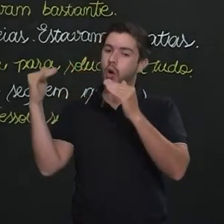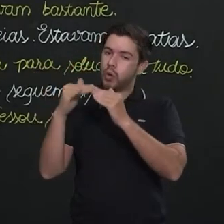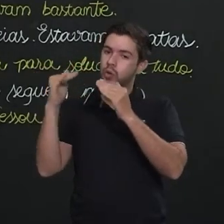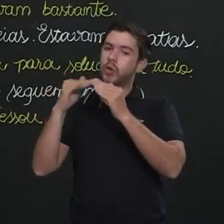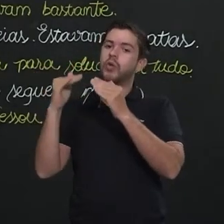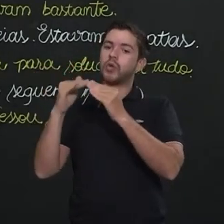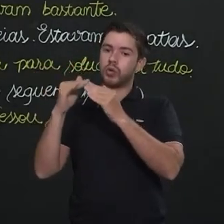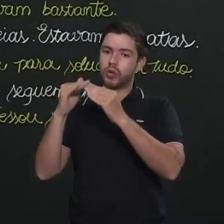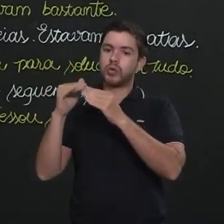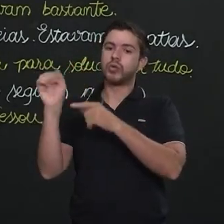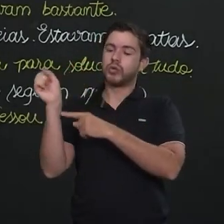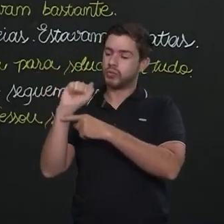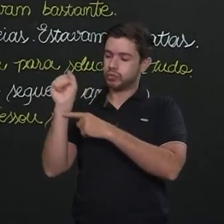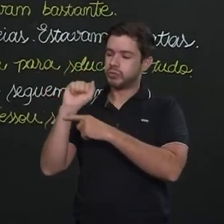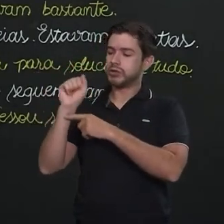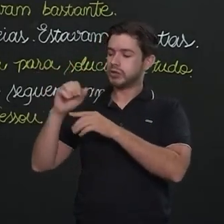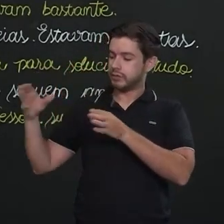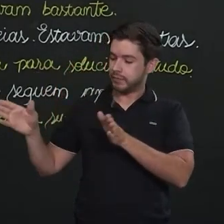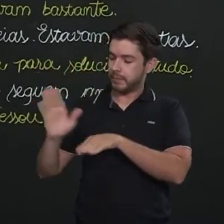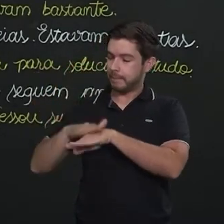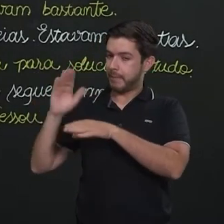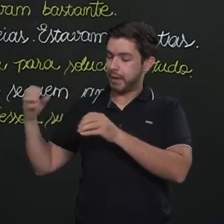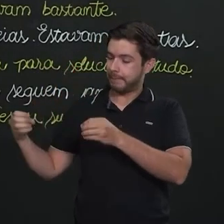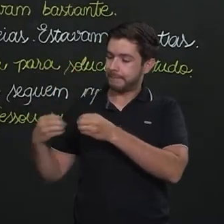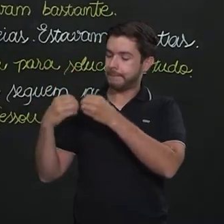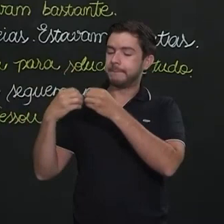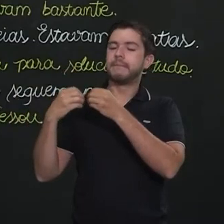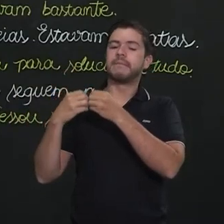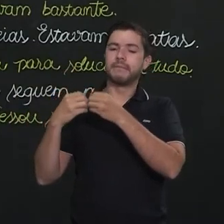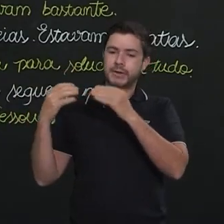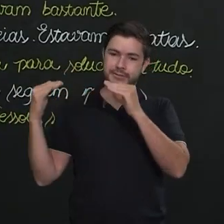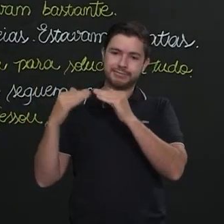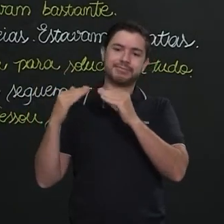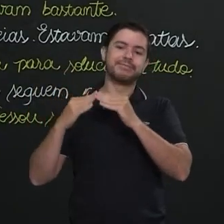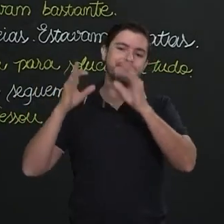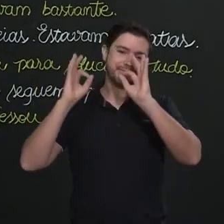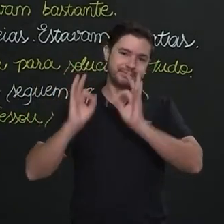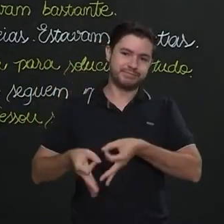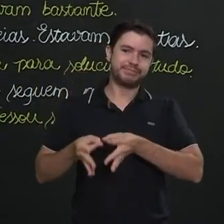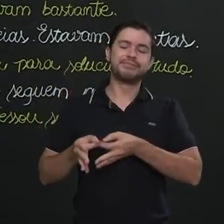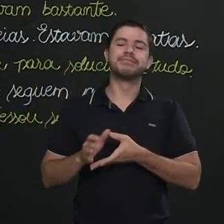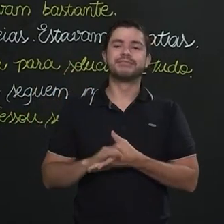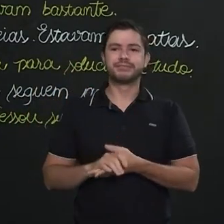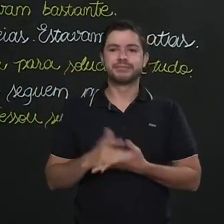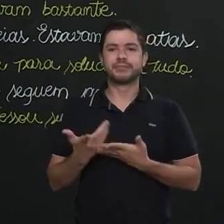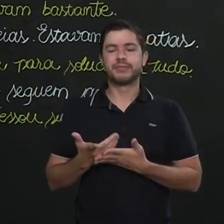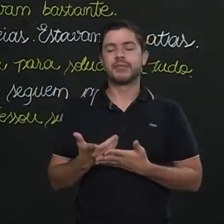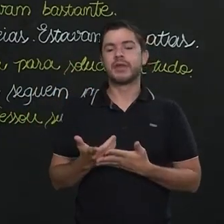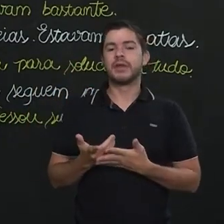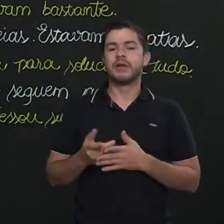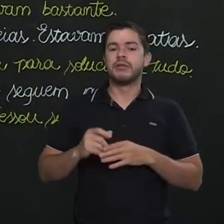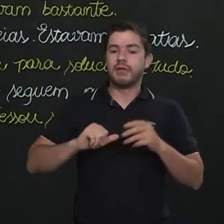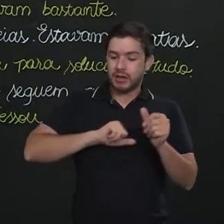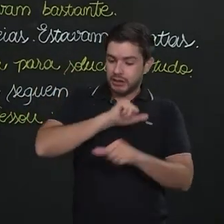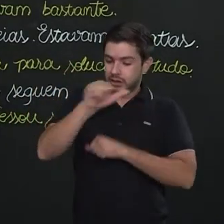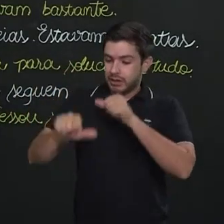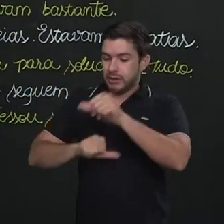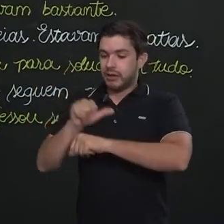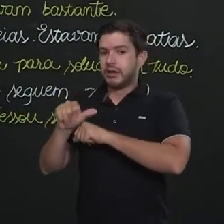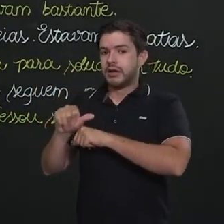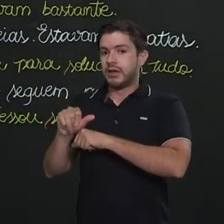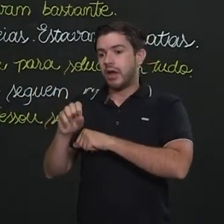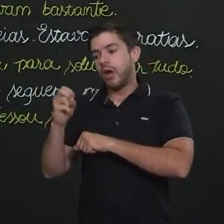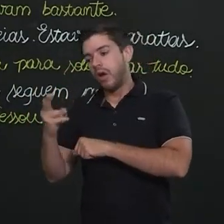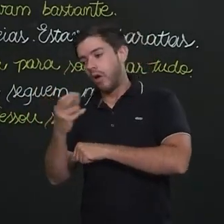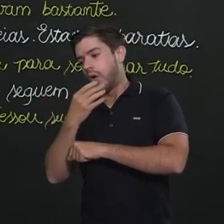mais próximo. Isso também é possível, ok? Então, ou a concordância geral, neutralizada para o gênero